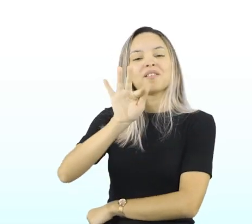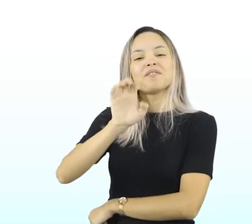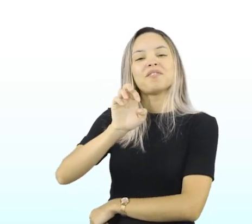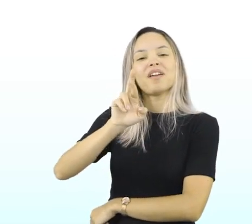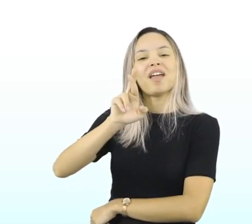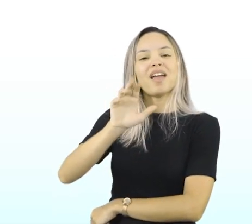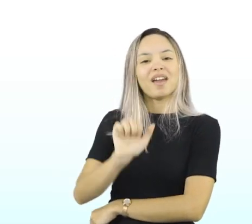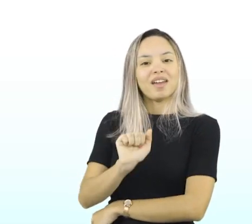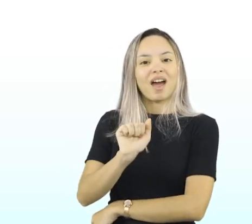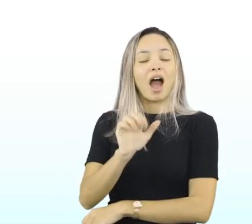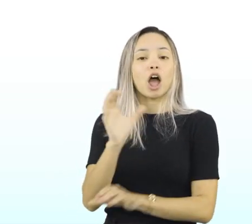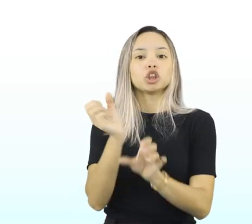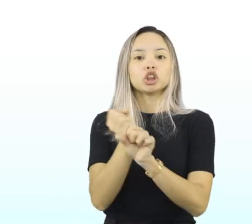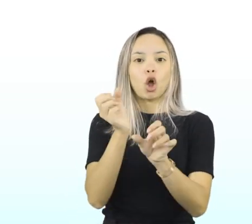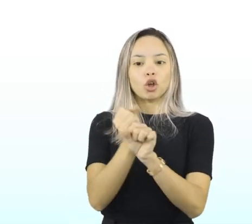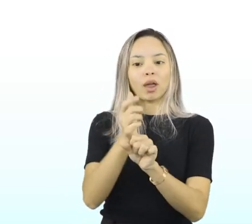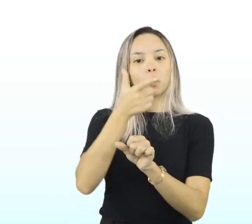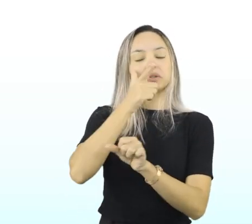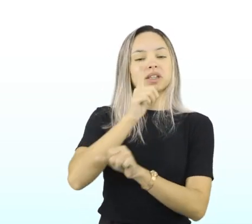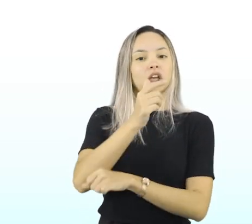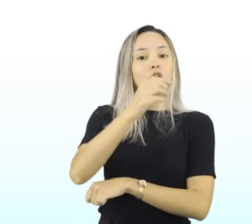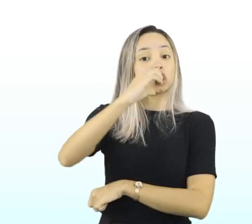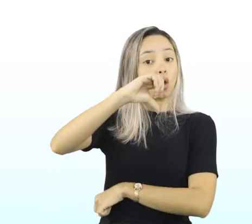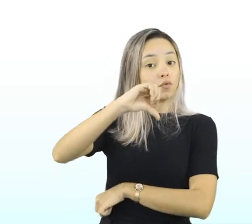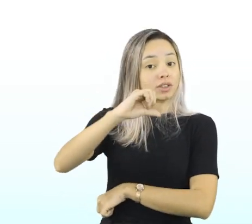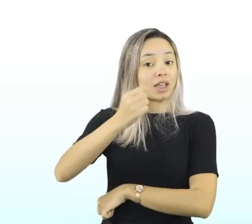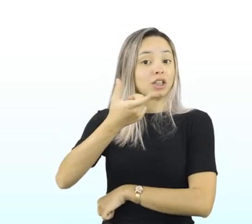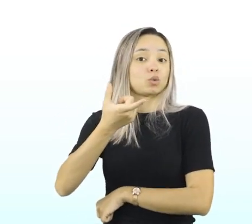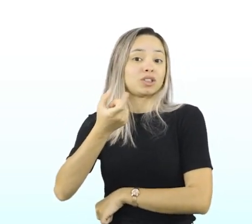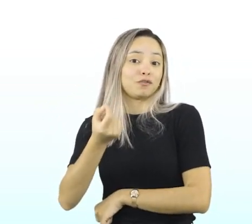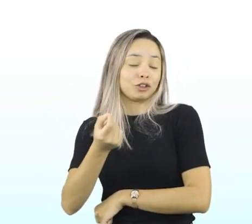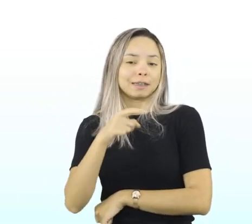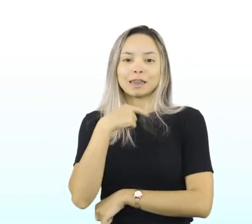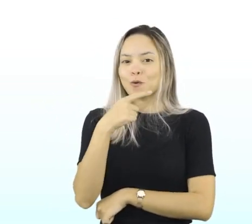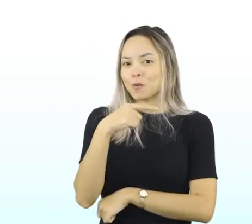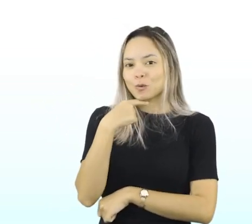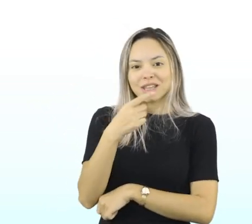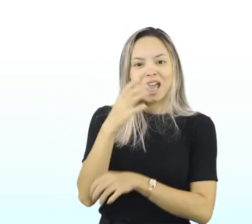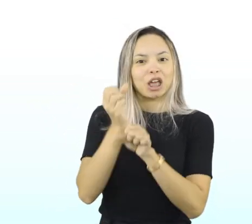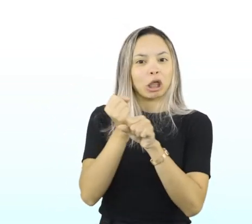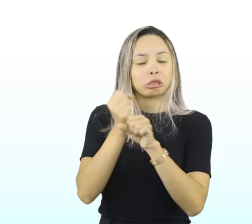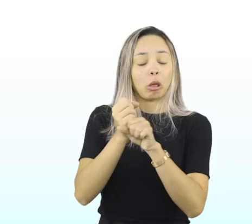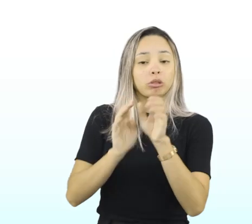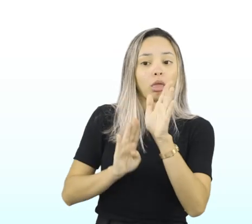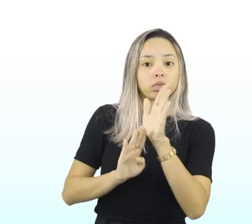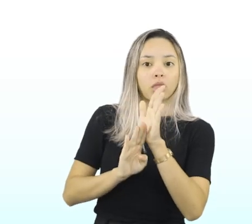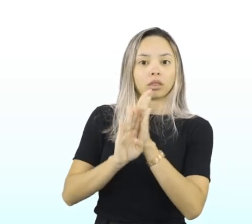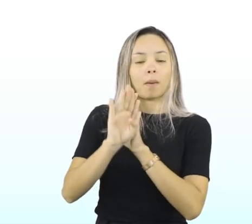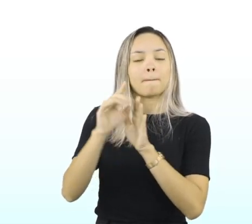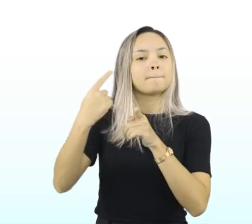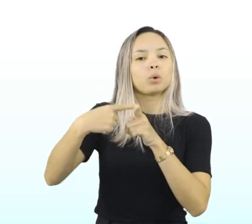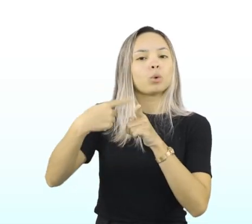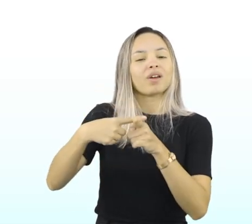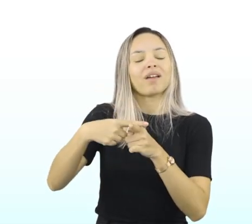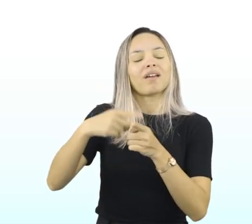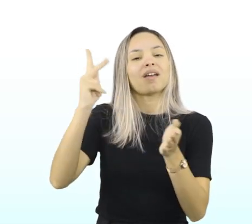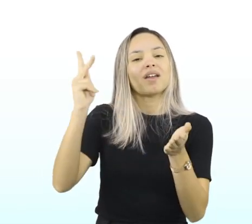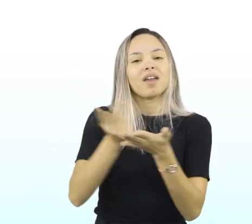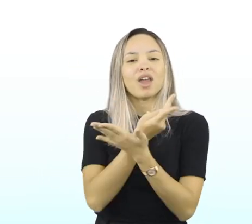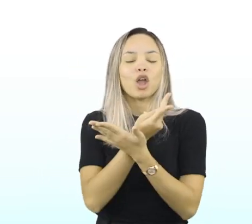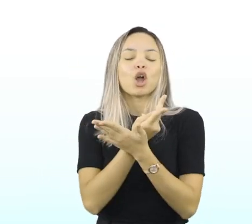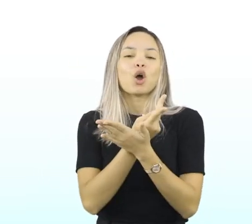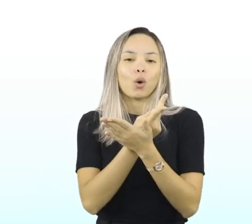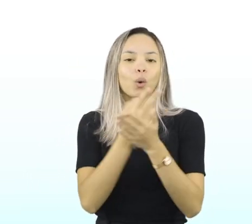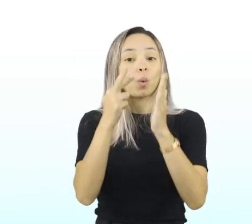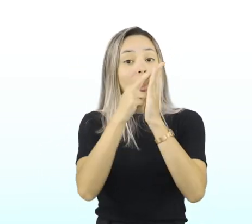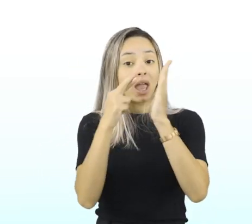às vezes chega a tirar uma nota 920, né, não consegue uma nota mais alta, por quê? Porque ele falhou na